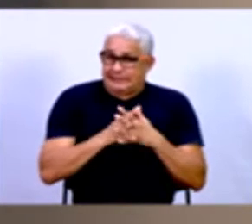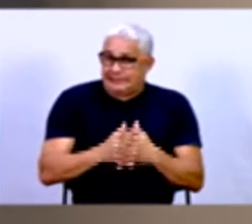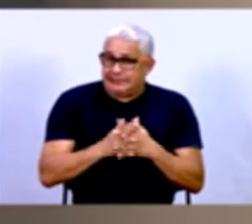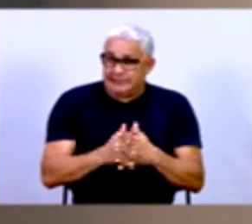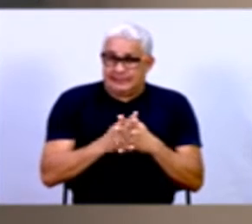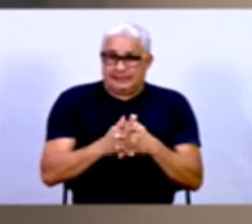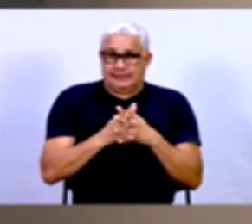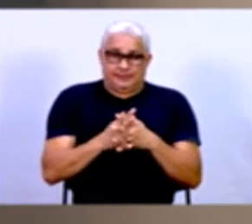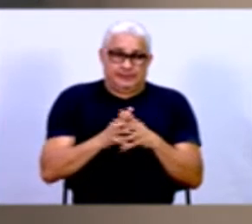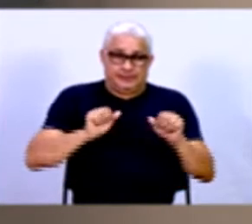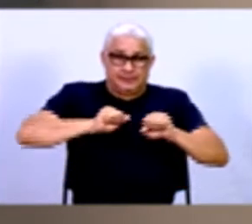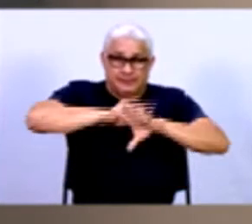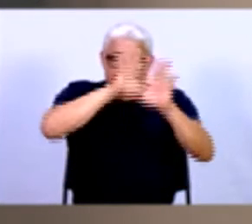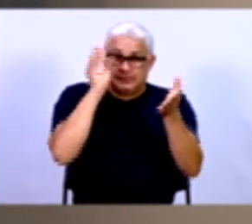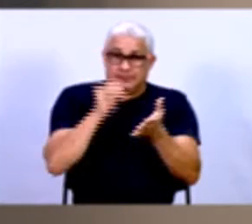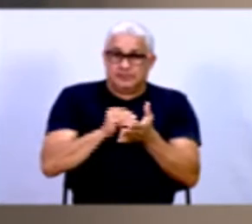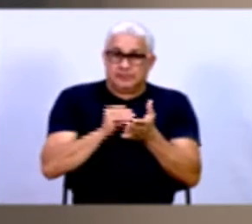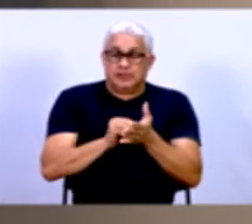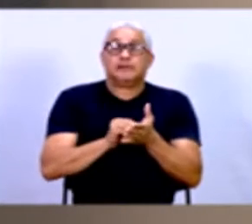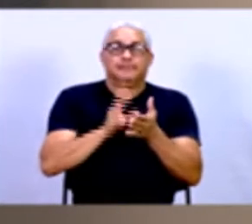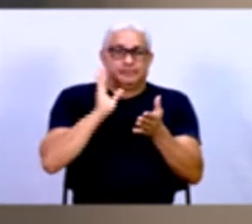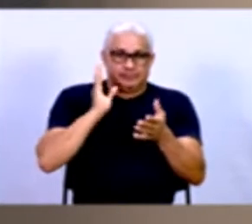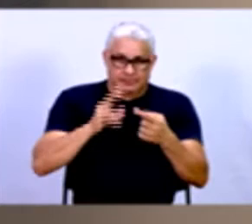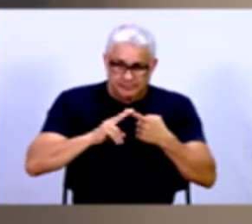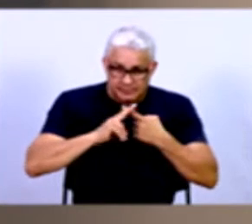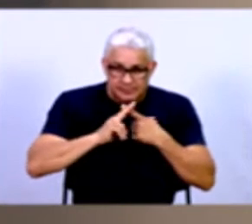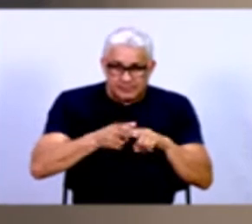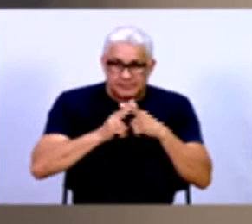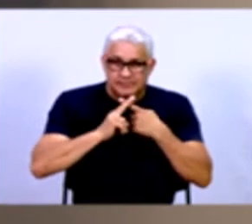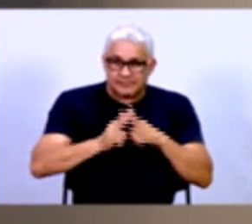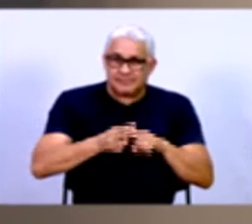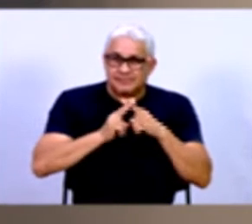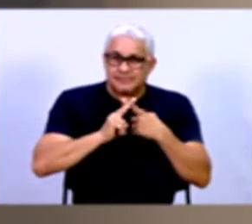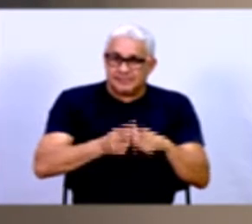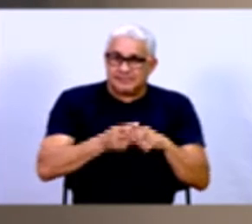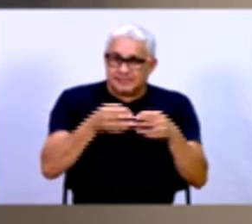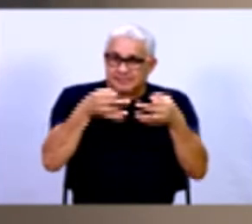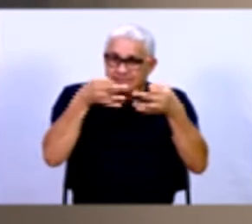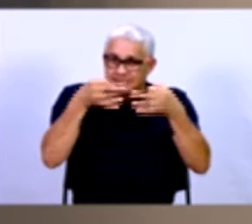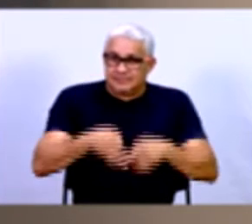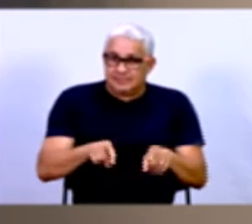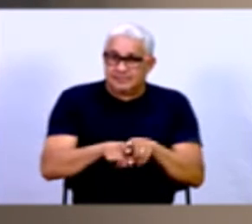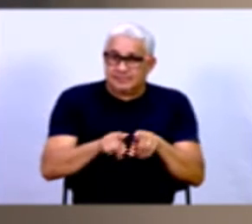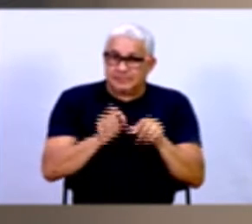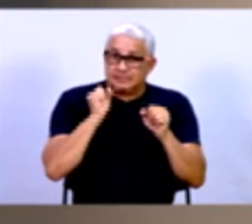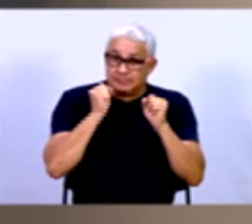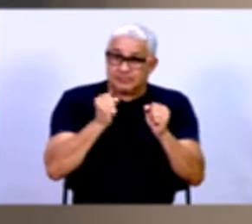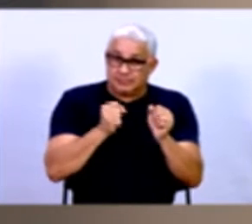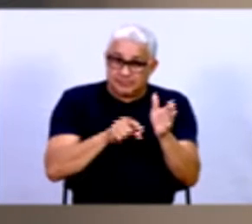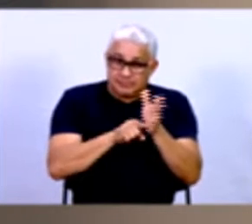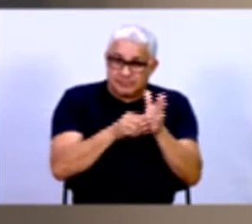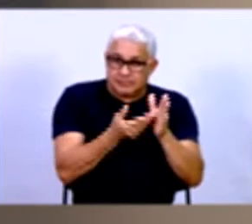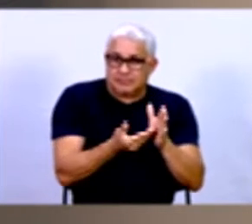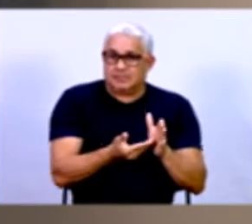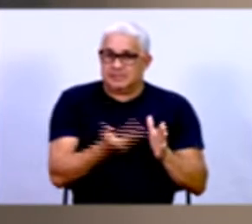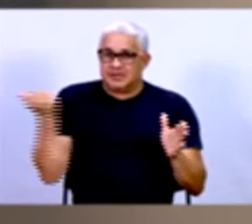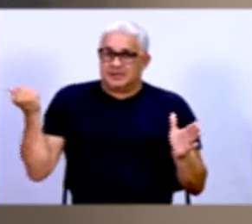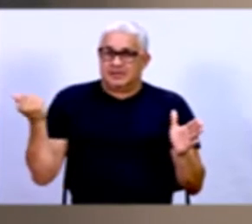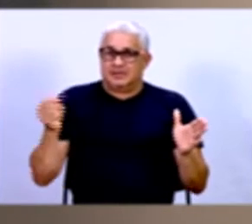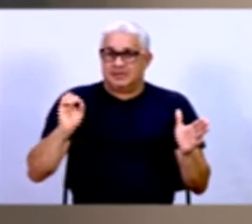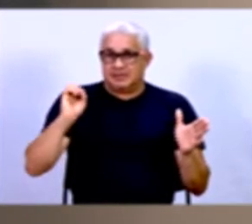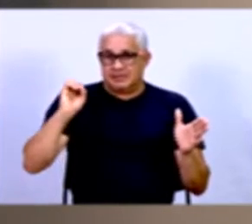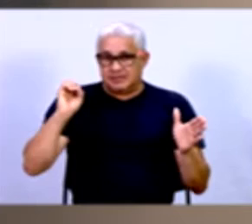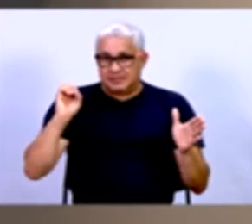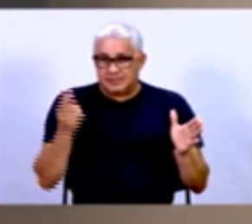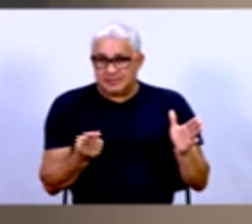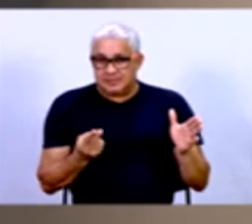viram que não ficou muito claro, então a gente já vai tratar disso também, ou muitas vezes pode até retirar essa pergunta do questionário, ou se